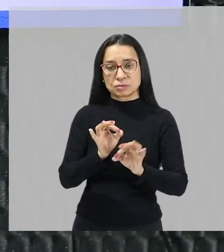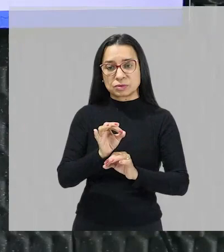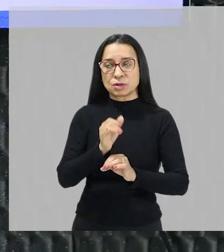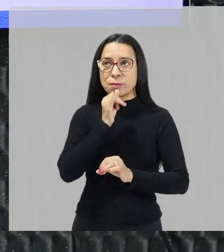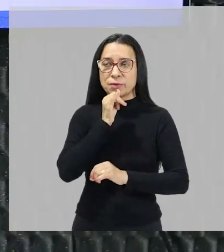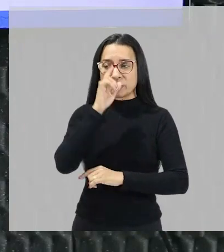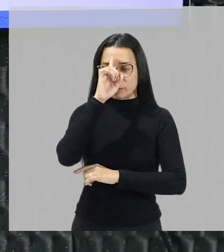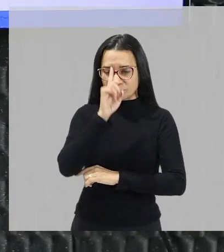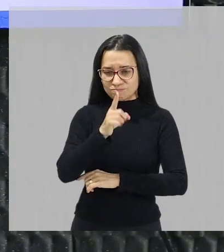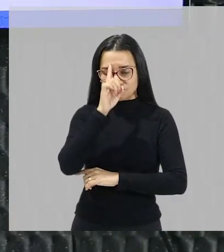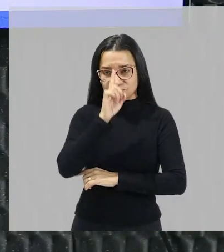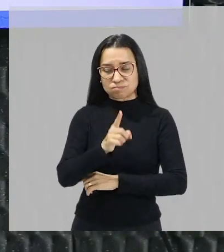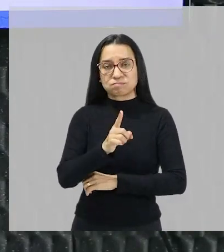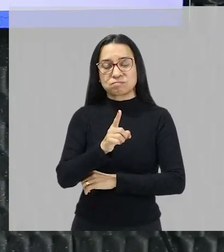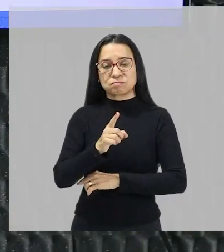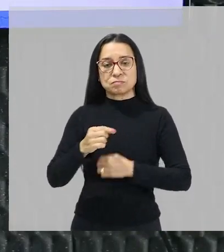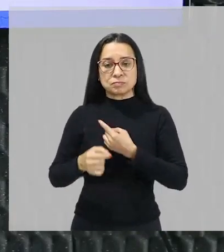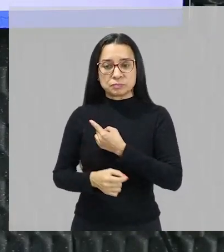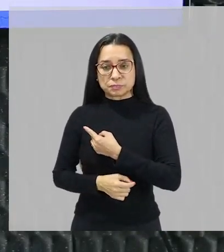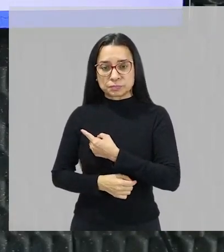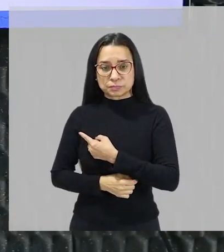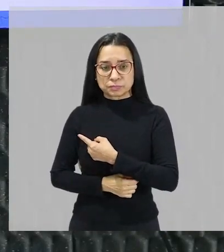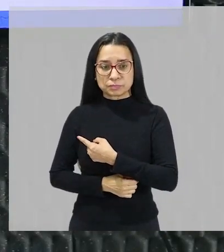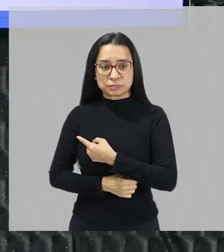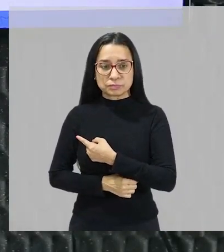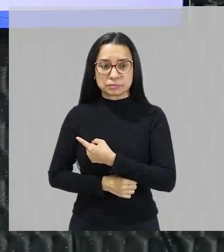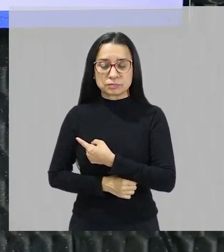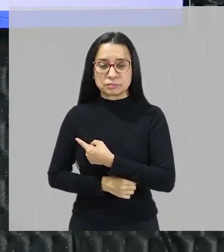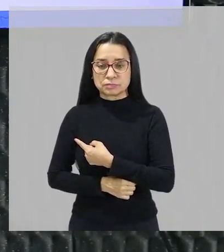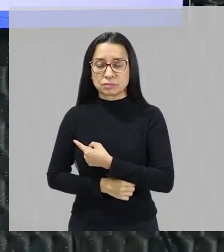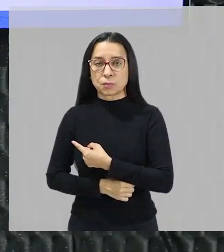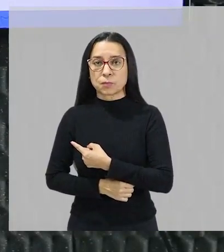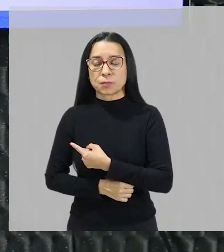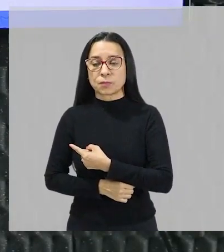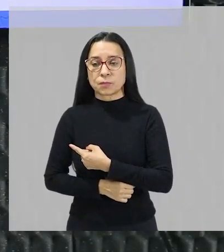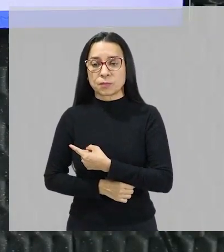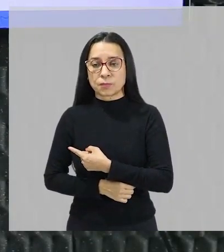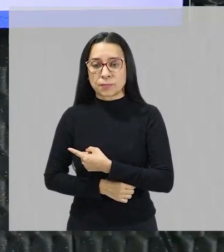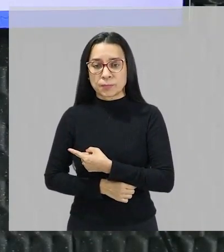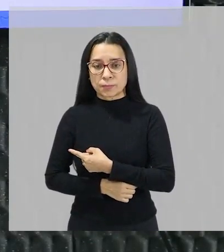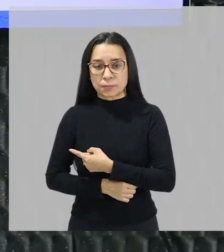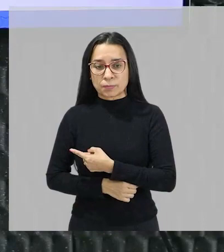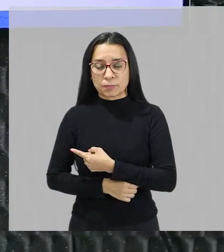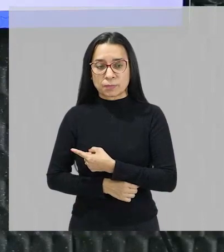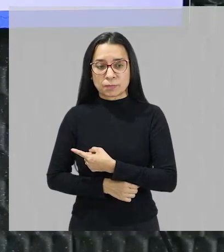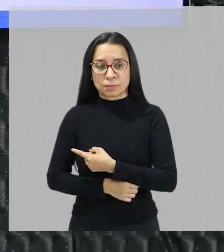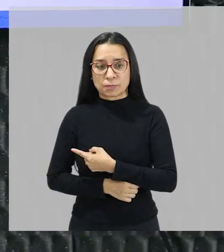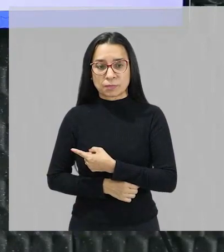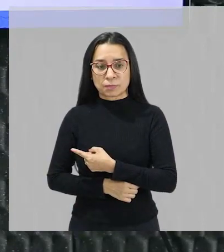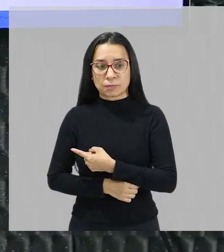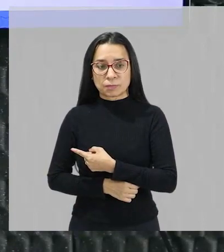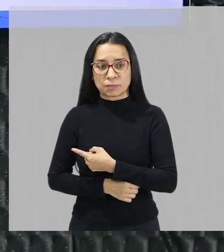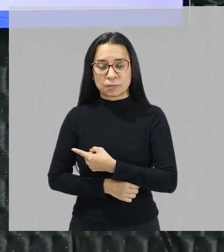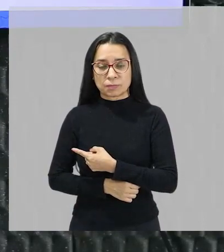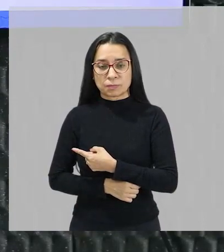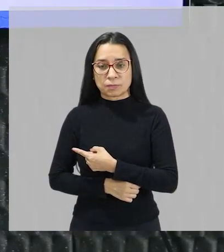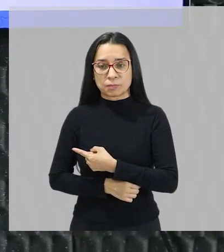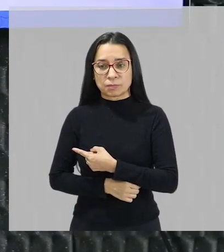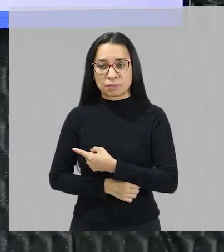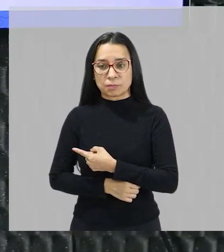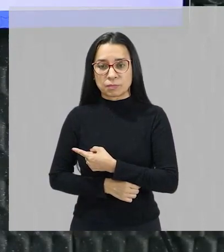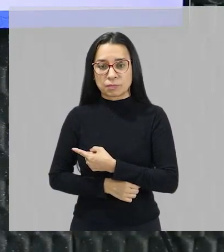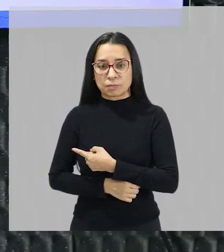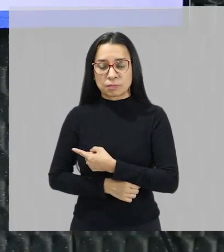exemplo, o abrasileiramento de termos franceses deu origem ao saroué, o saroué, que vem de